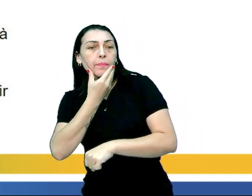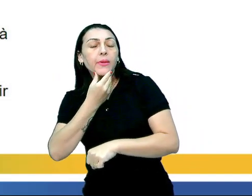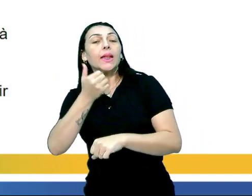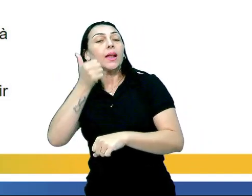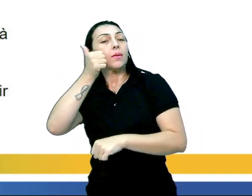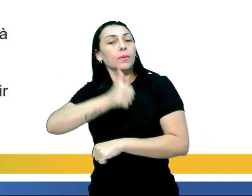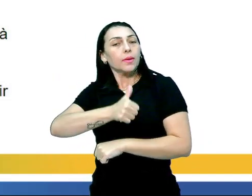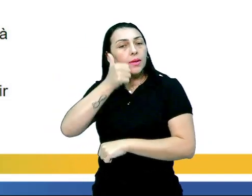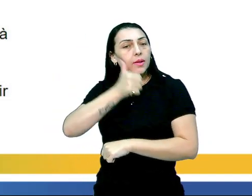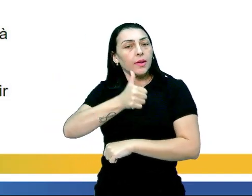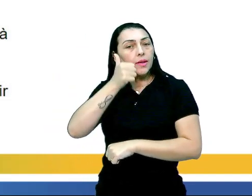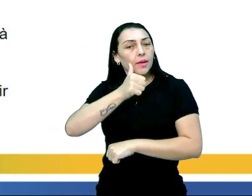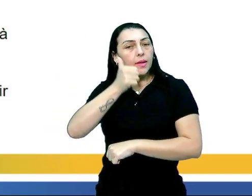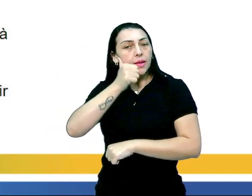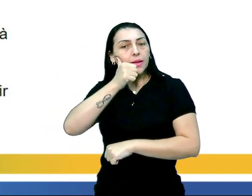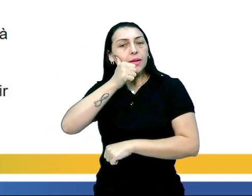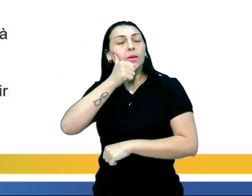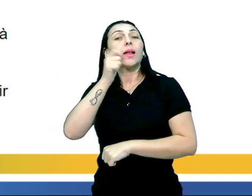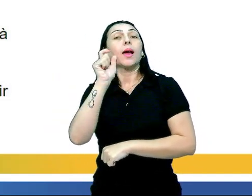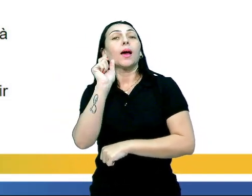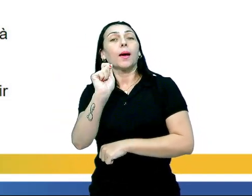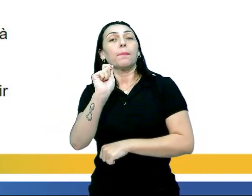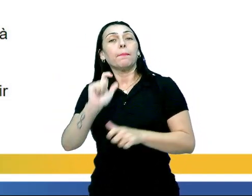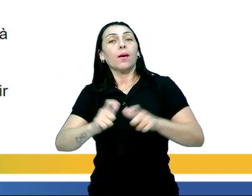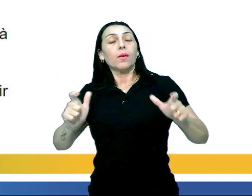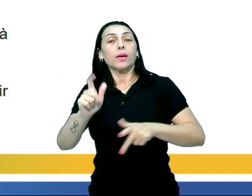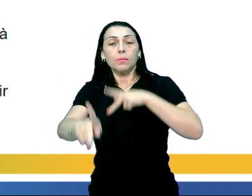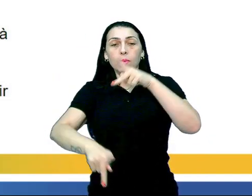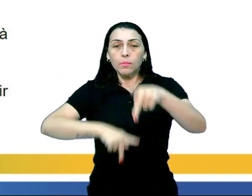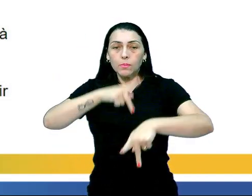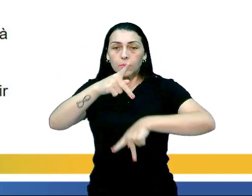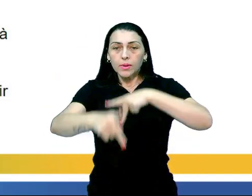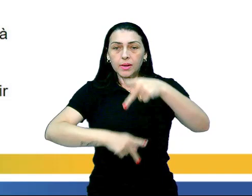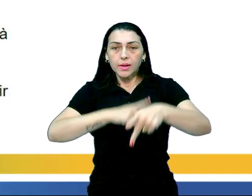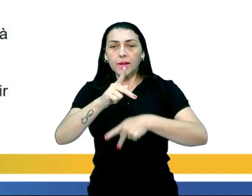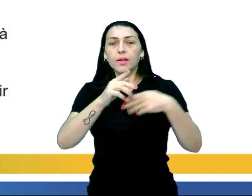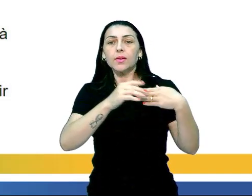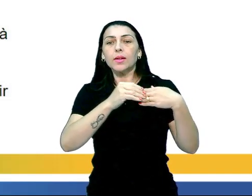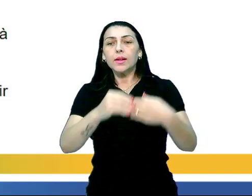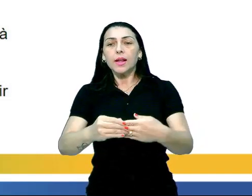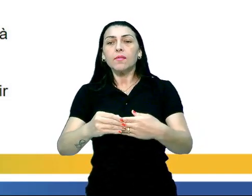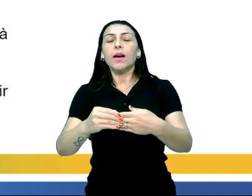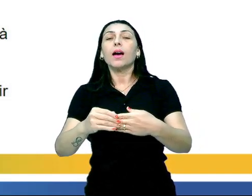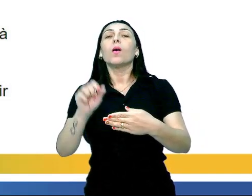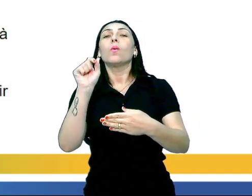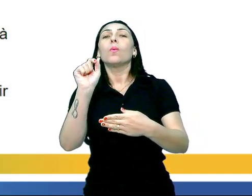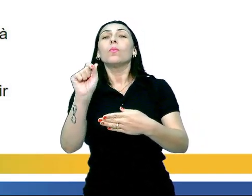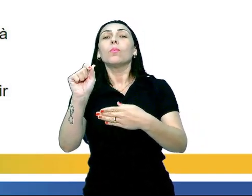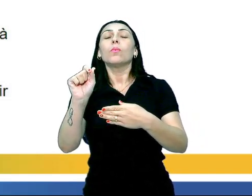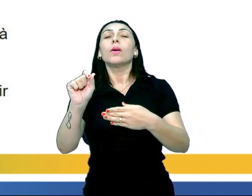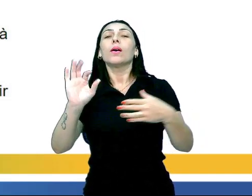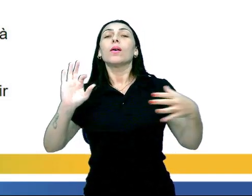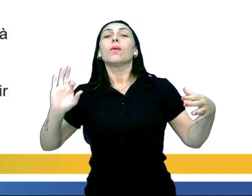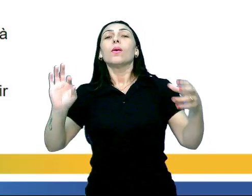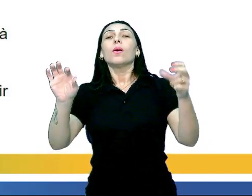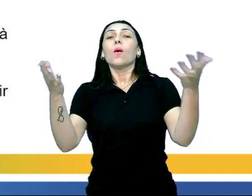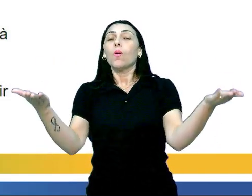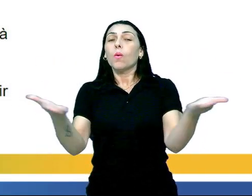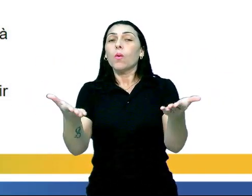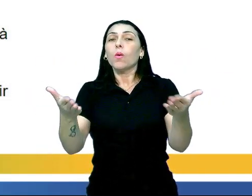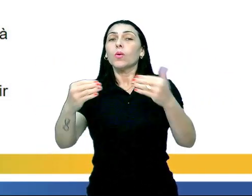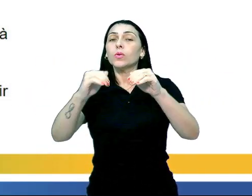masculinidade e feminilidade em grande parcela da população, o que leva a uma